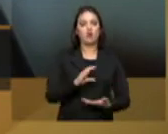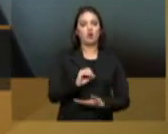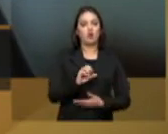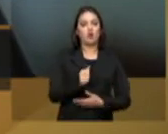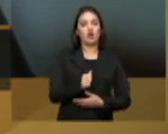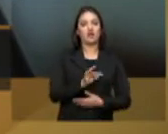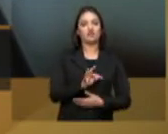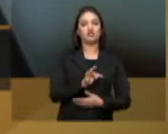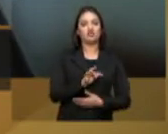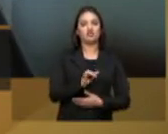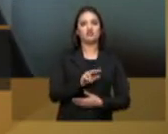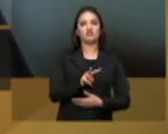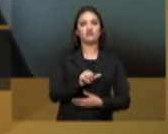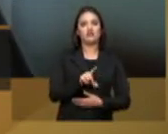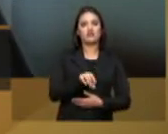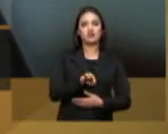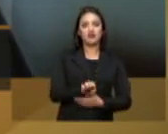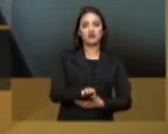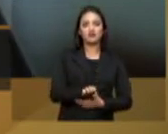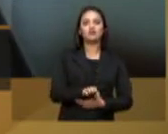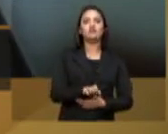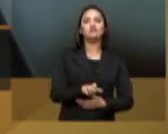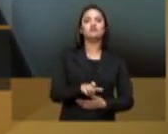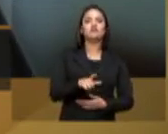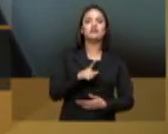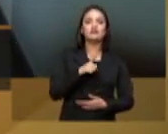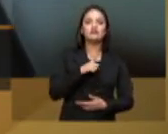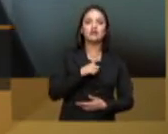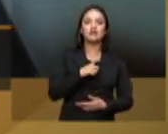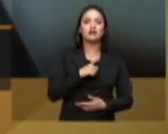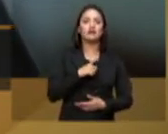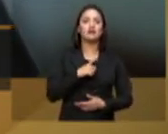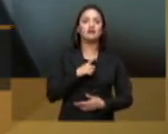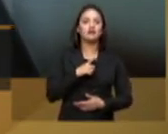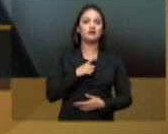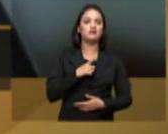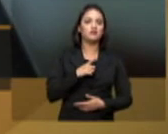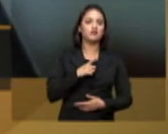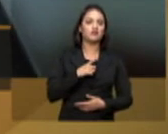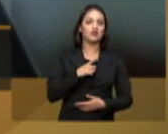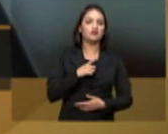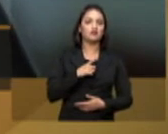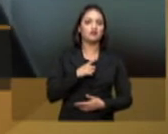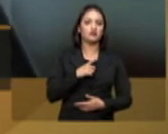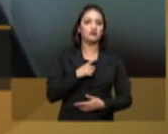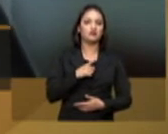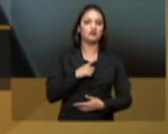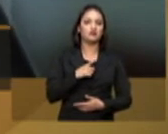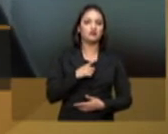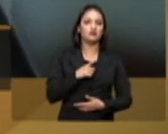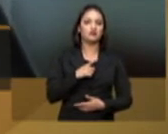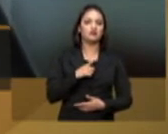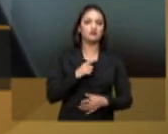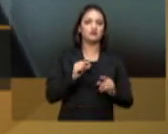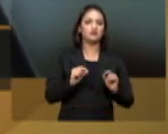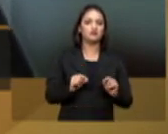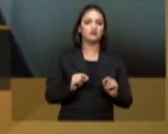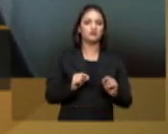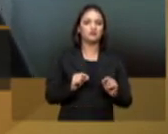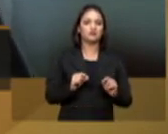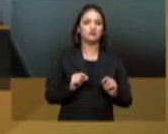dessa exação se mostrará mitigada. O patrimônio afetado do